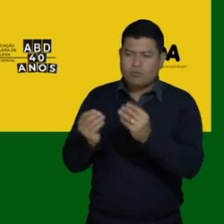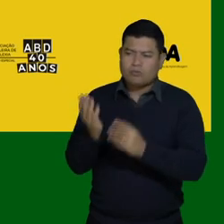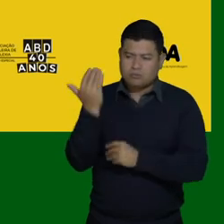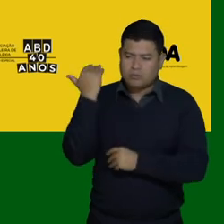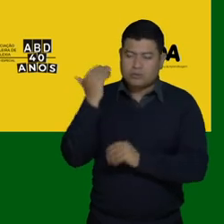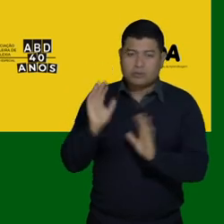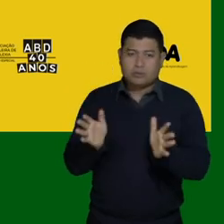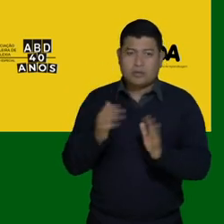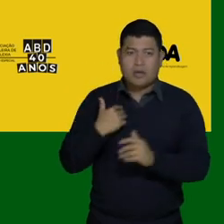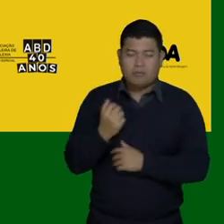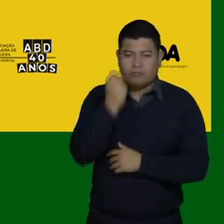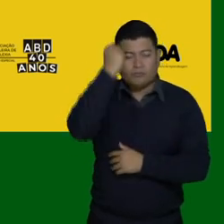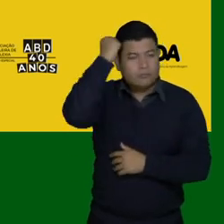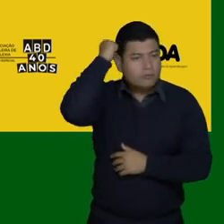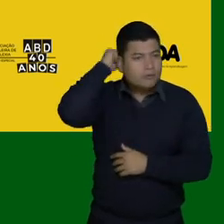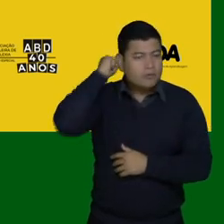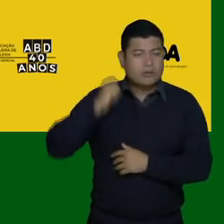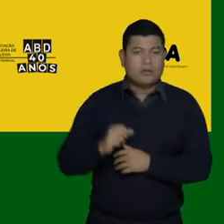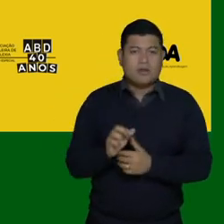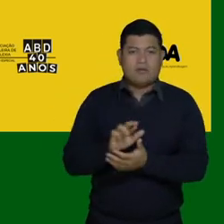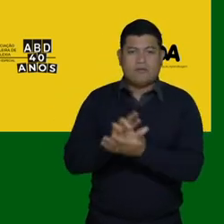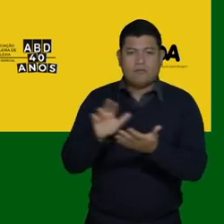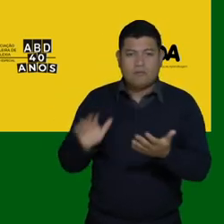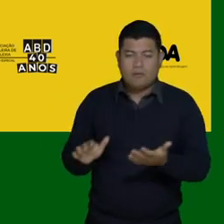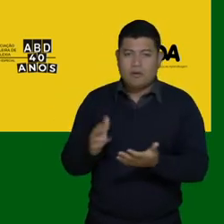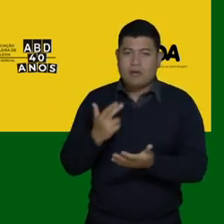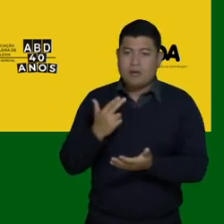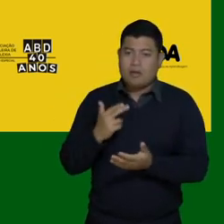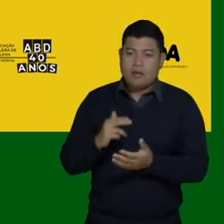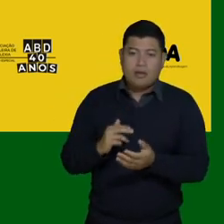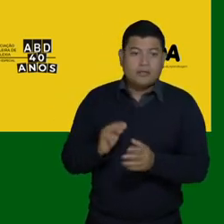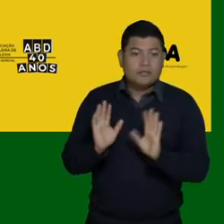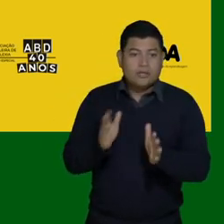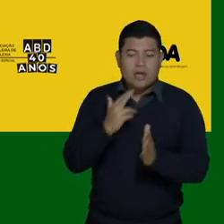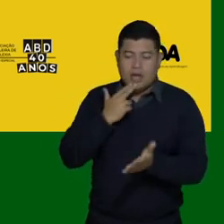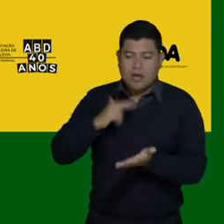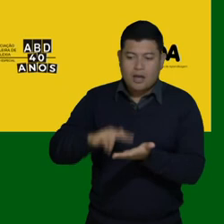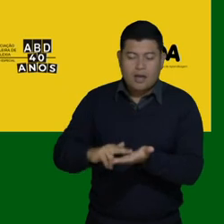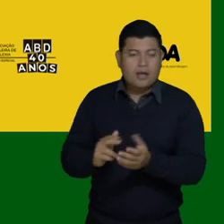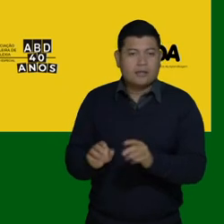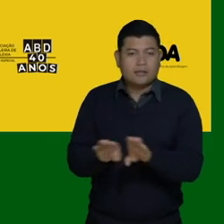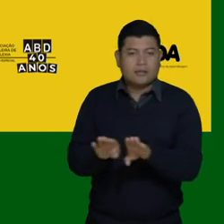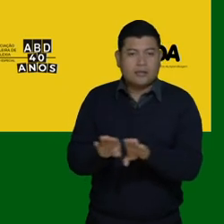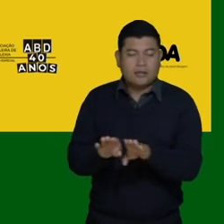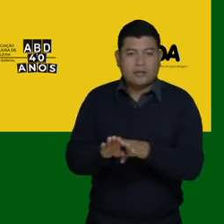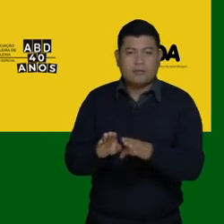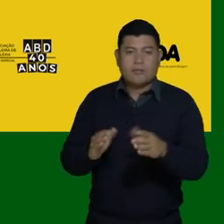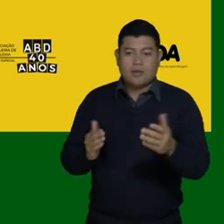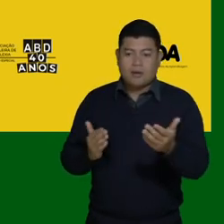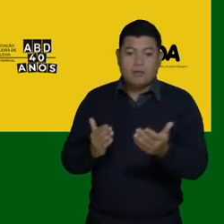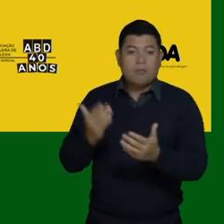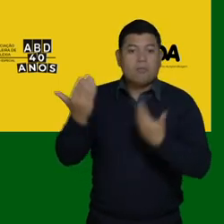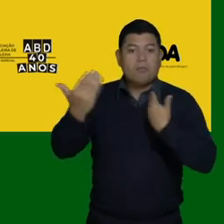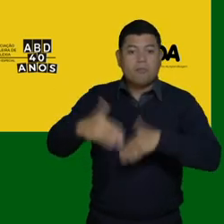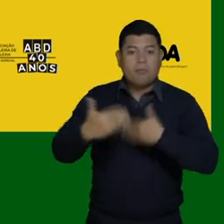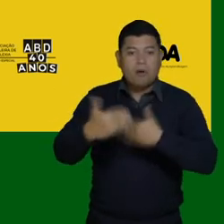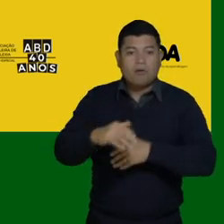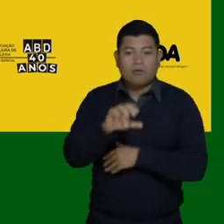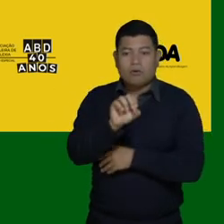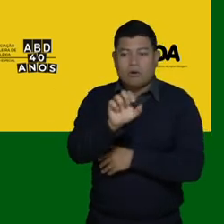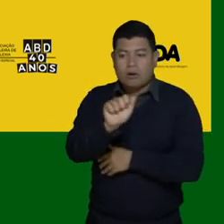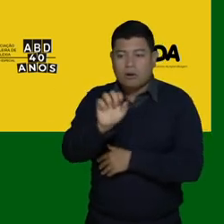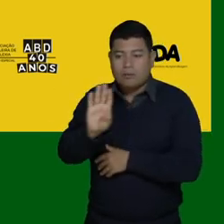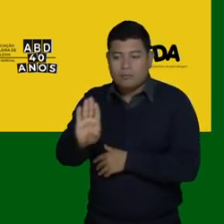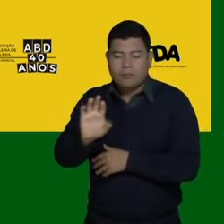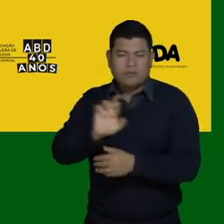vestibular do exame de carta do exame da ordem é inserir esse disléxico adulto Então hoje em dia Muitas